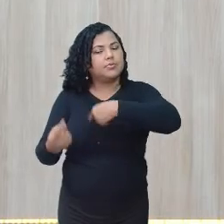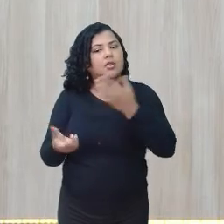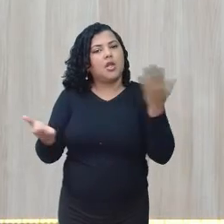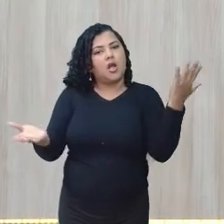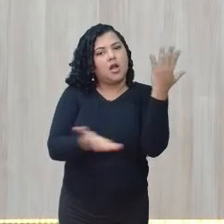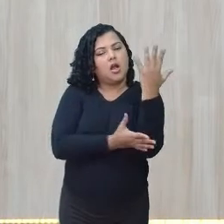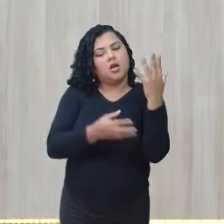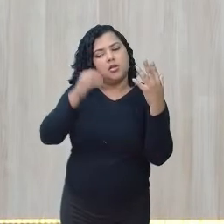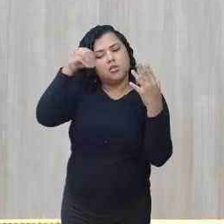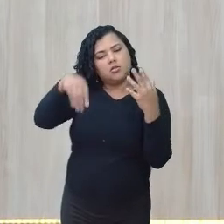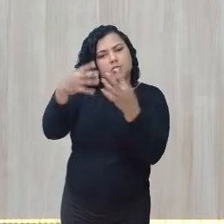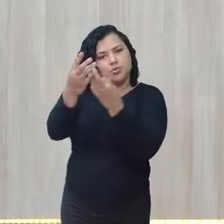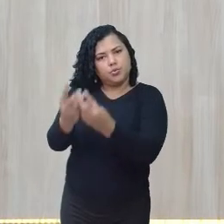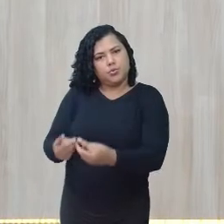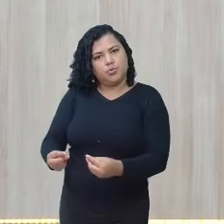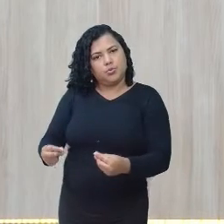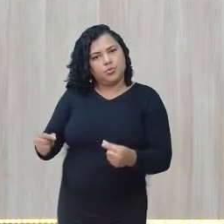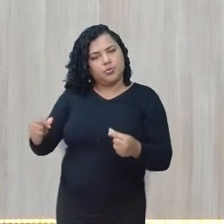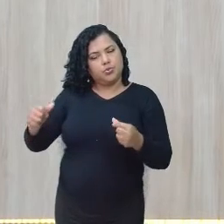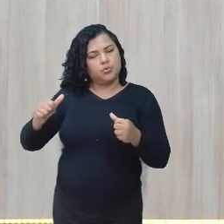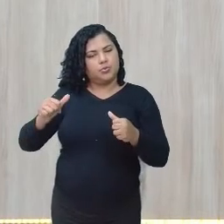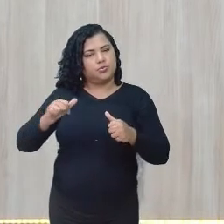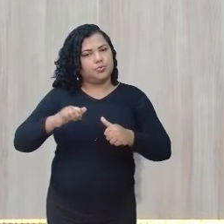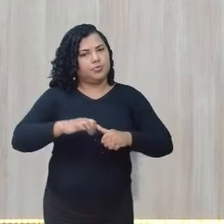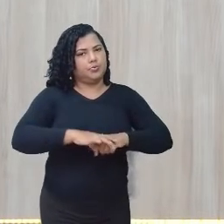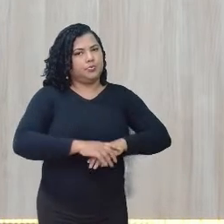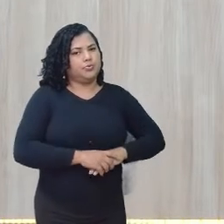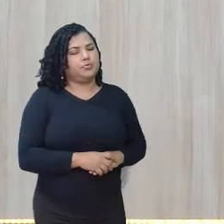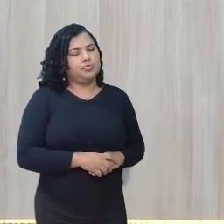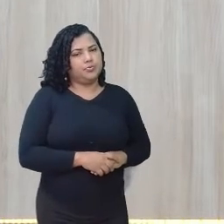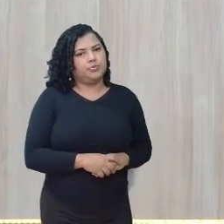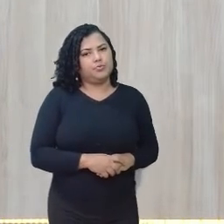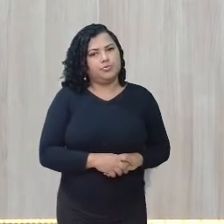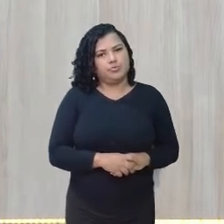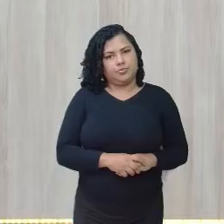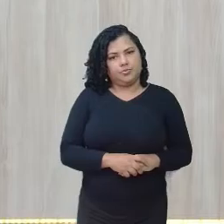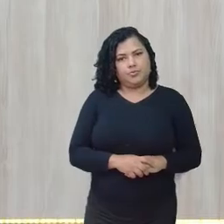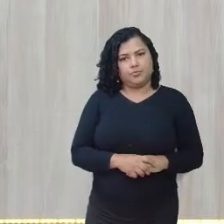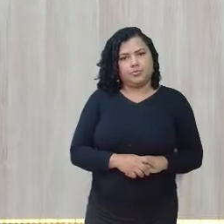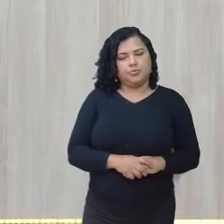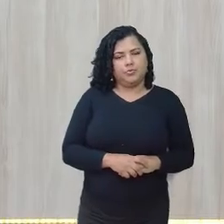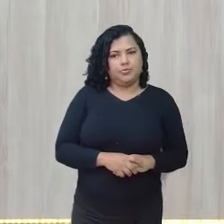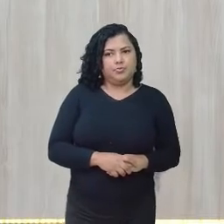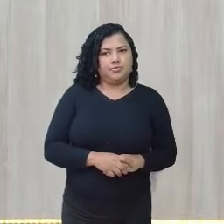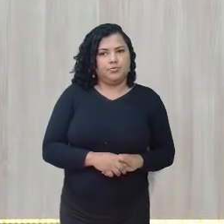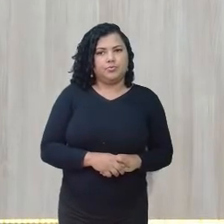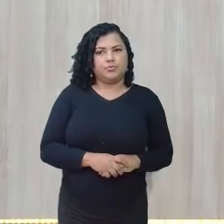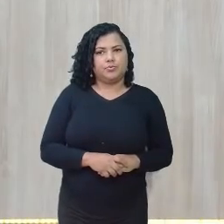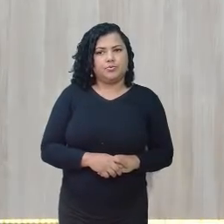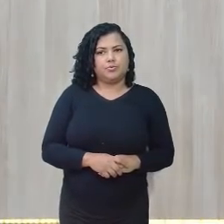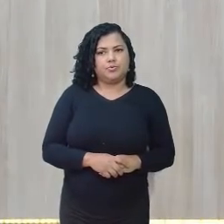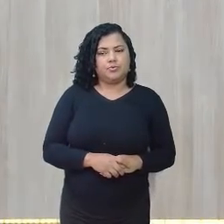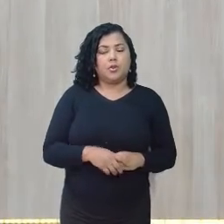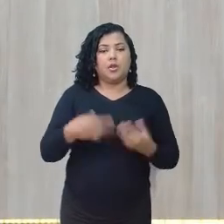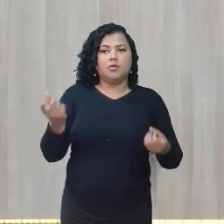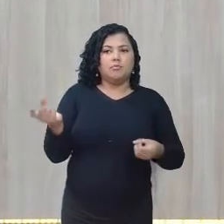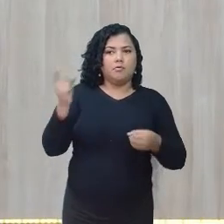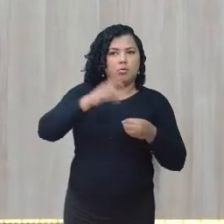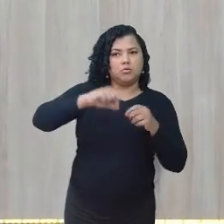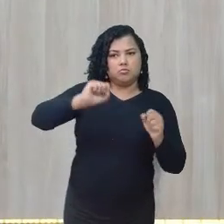de rios, né, eles faziam os canais para movimentar aquela estrutura. Então,